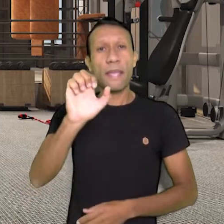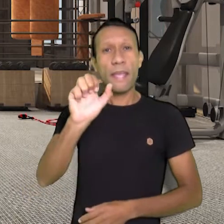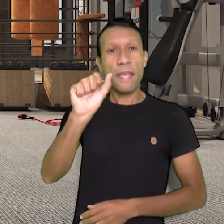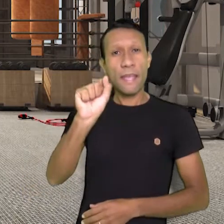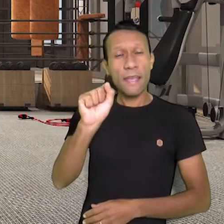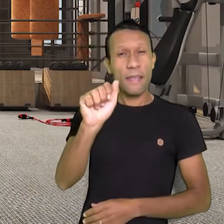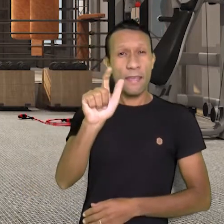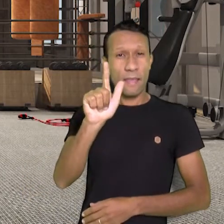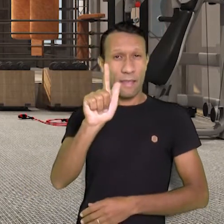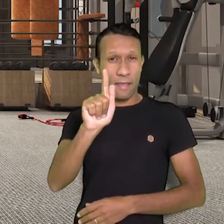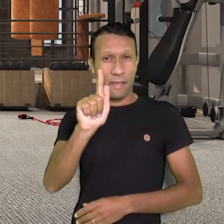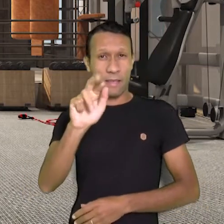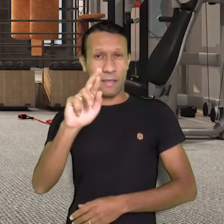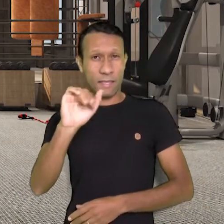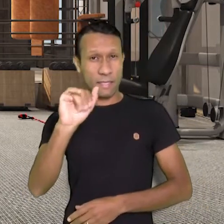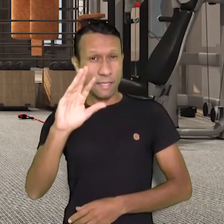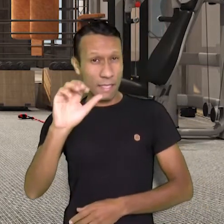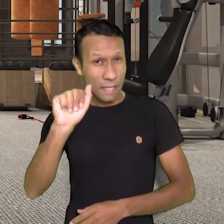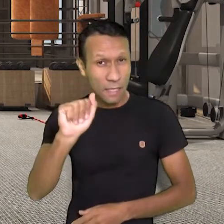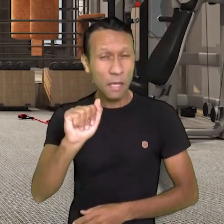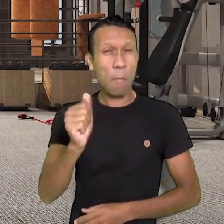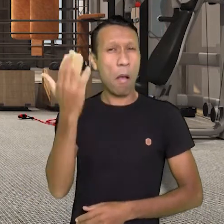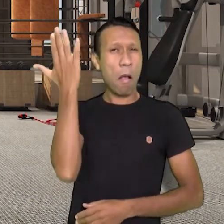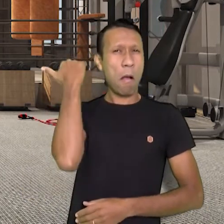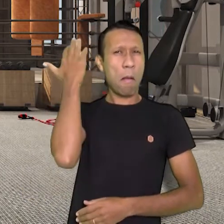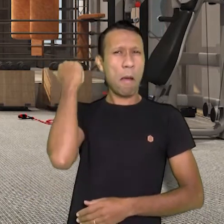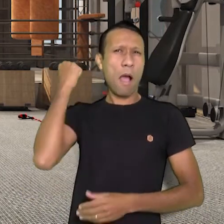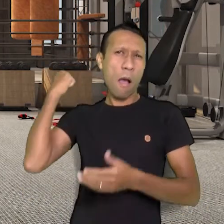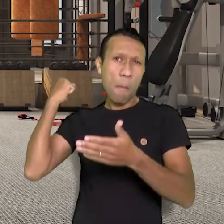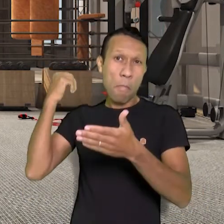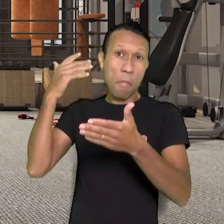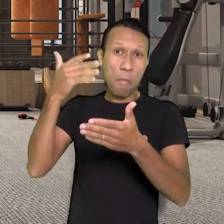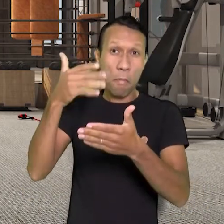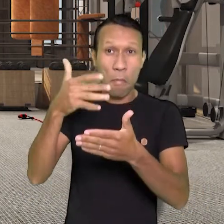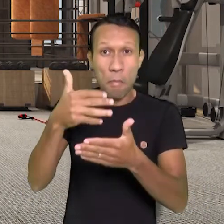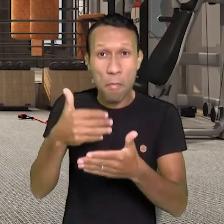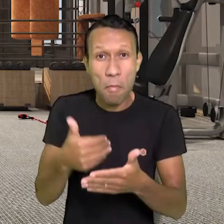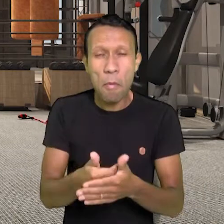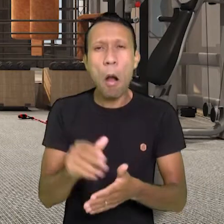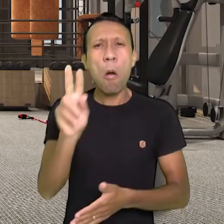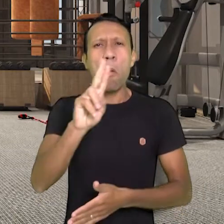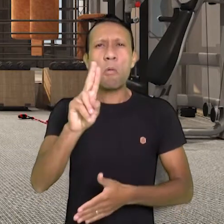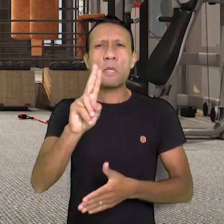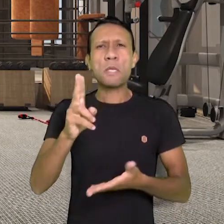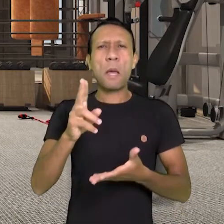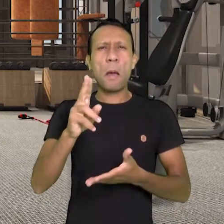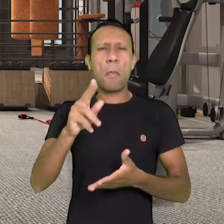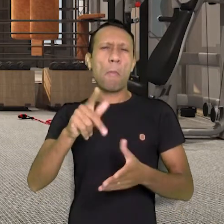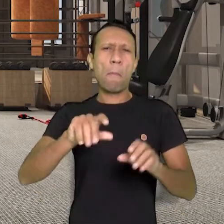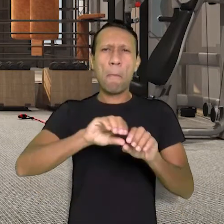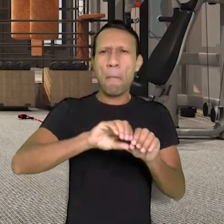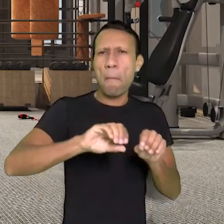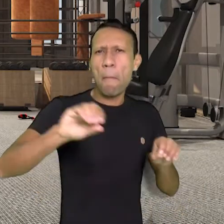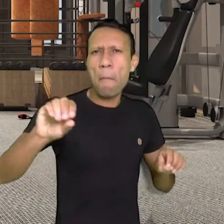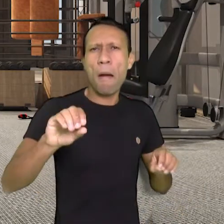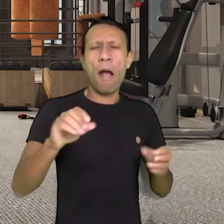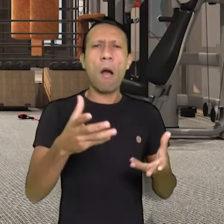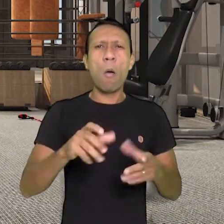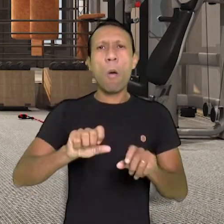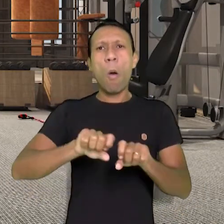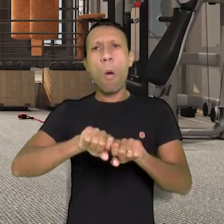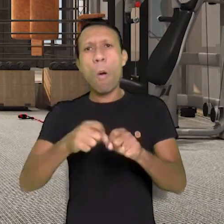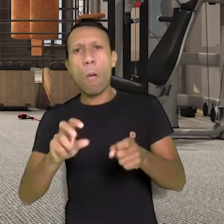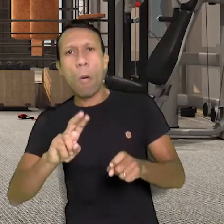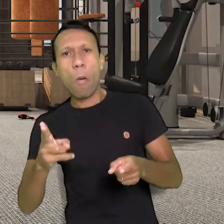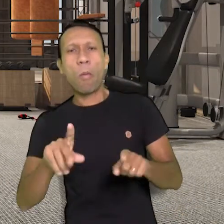falar sobre esgrima né as gringas tem sua origem na pré-história o homem das cavernas utilizando pedaço de pau qualquer coisa que